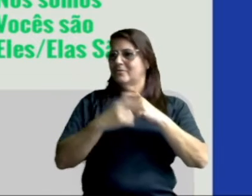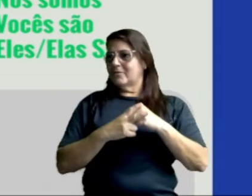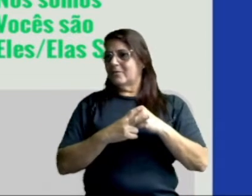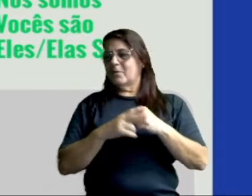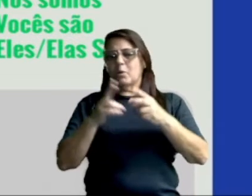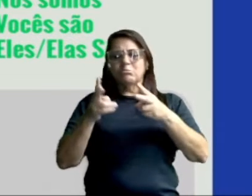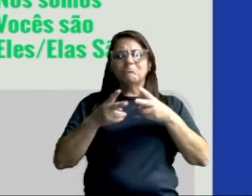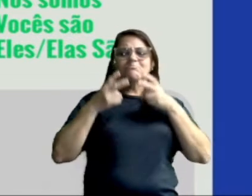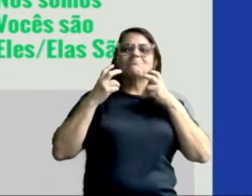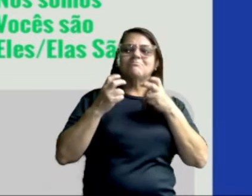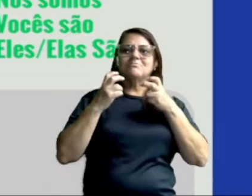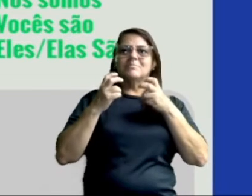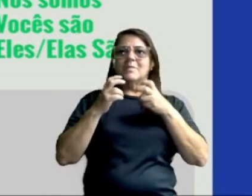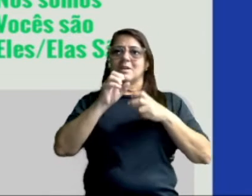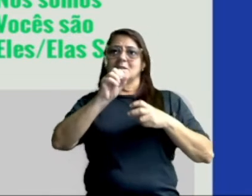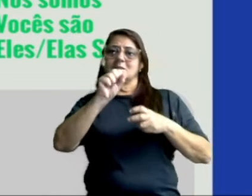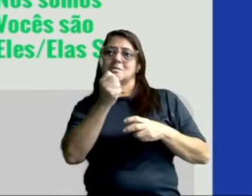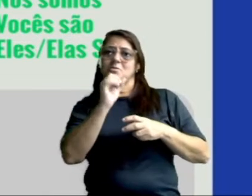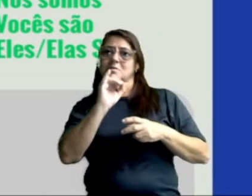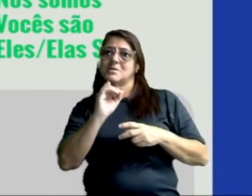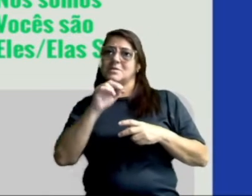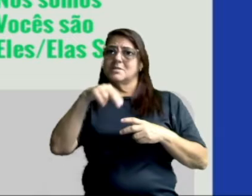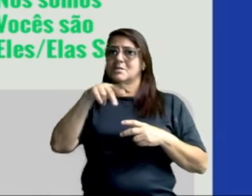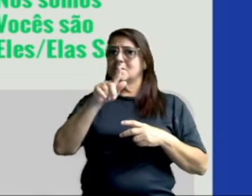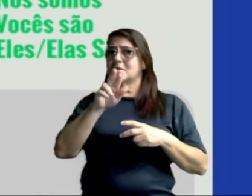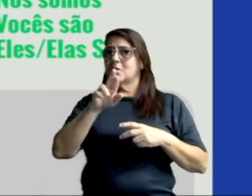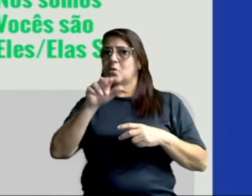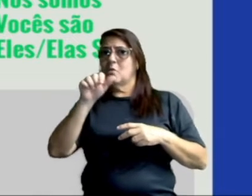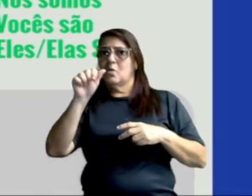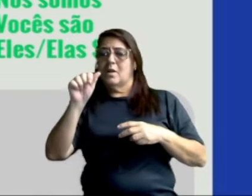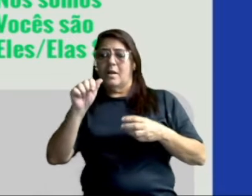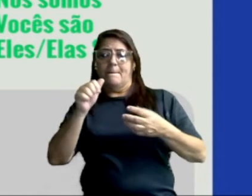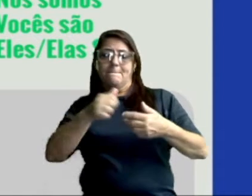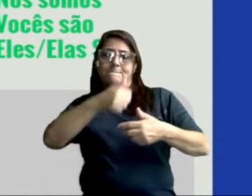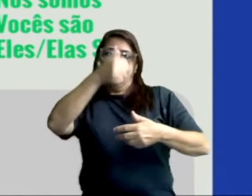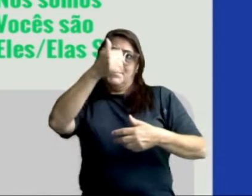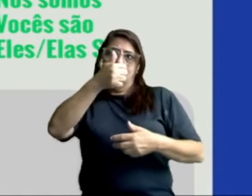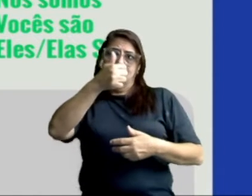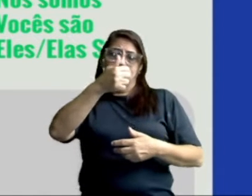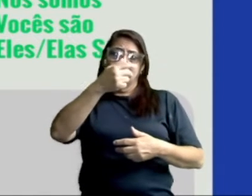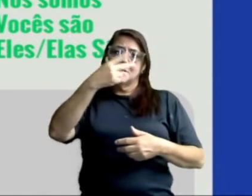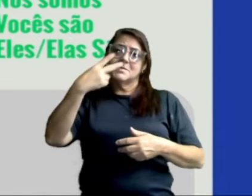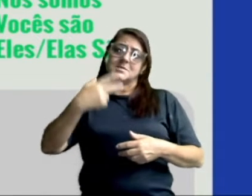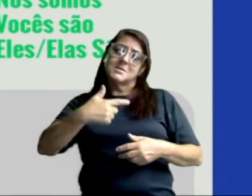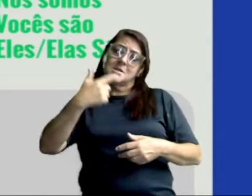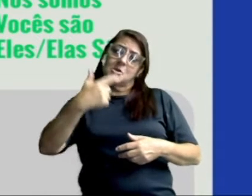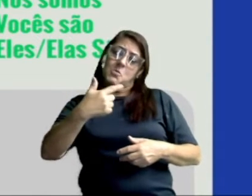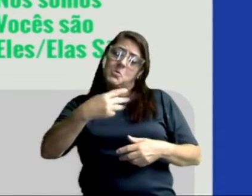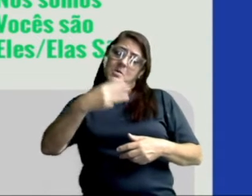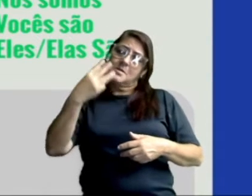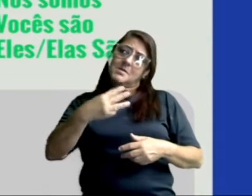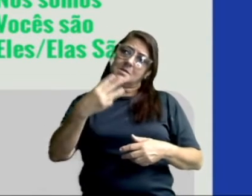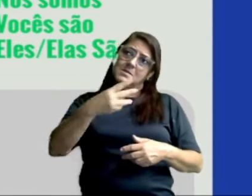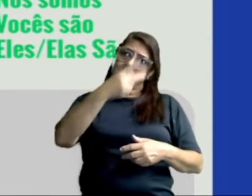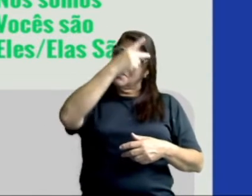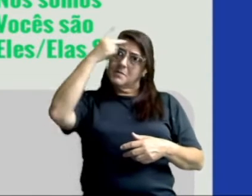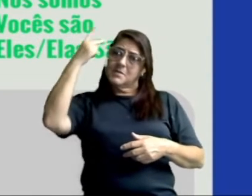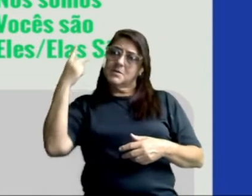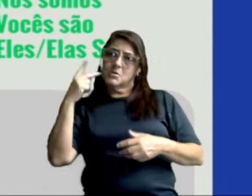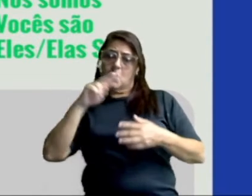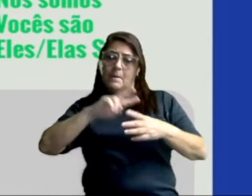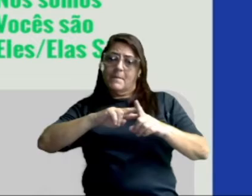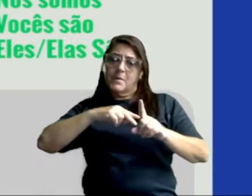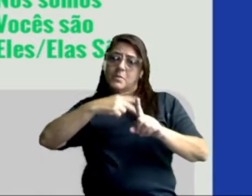Vê só, no singular, nós temos primeira, segunda e terceira pessoa, como vocês acompanham. E para